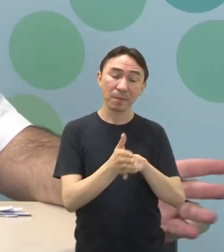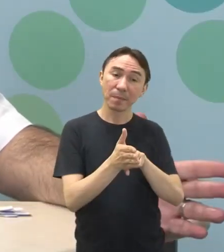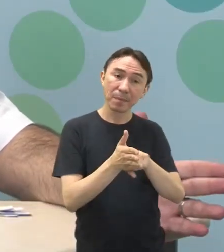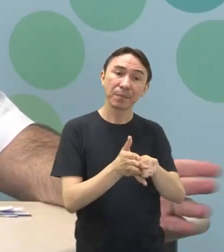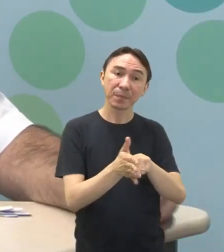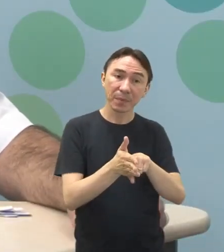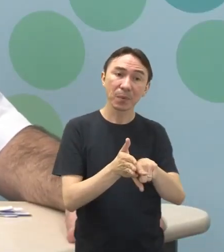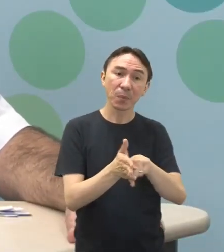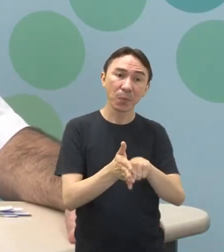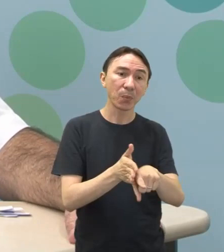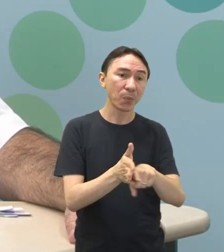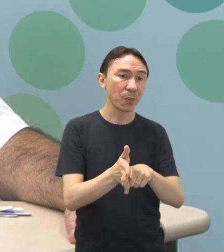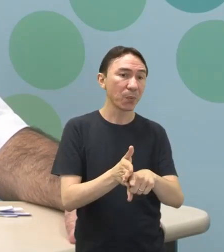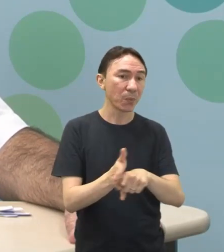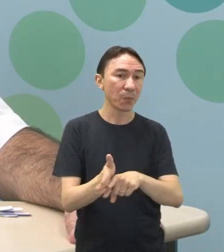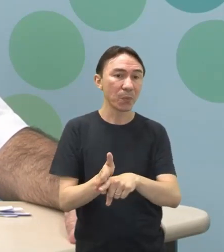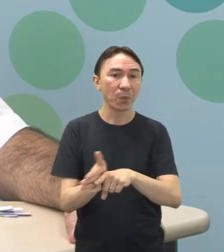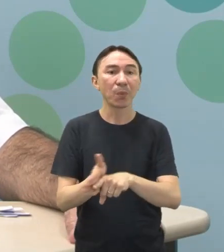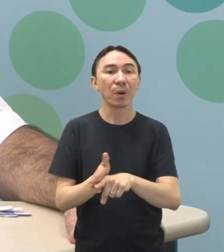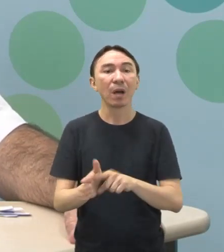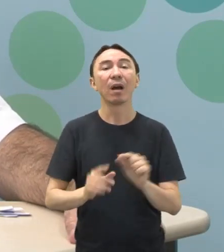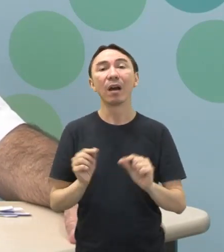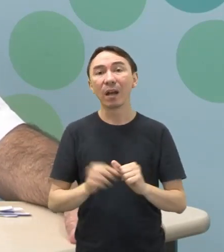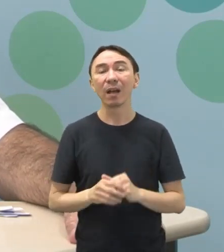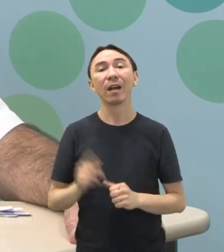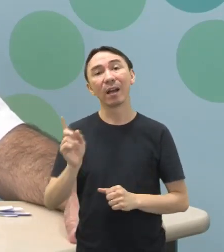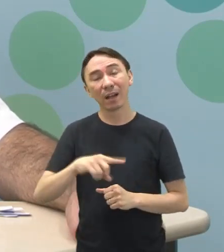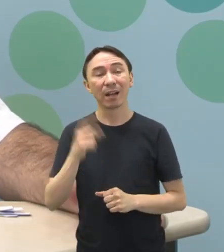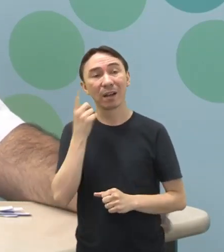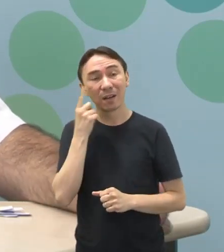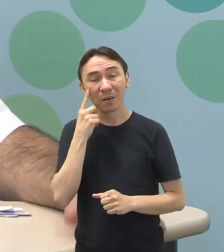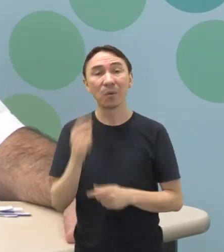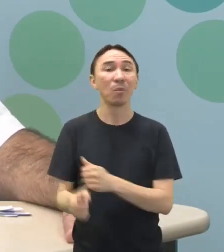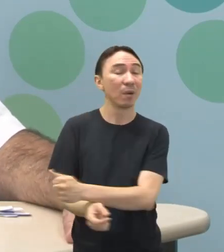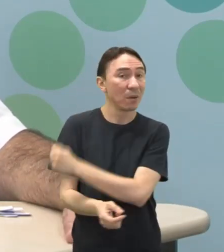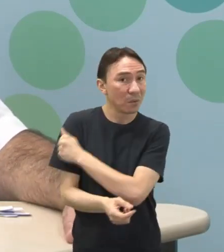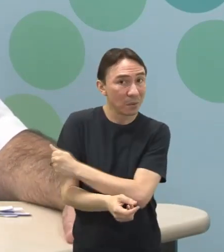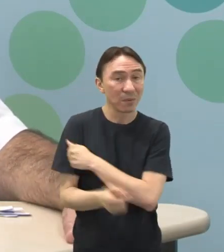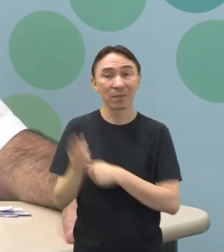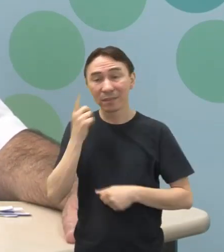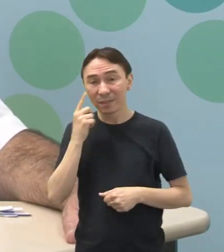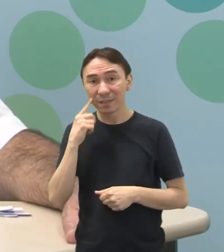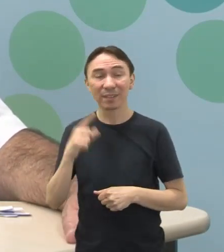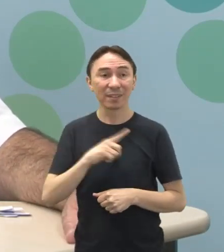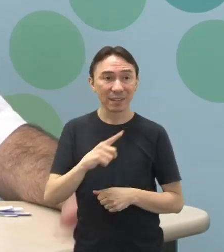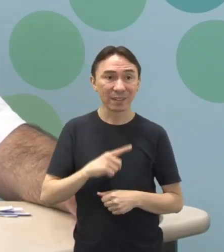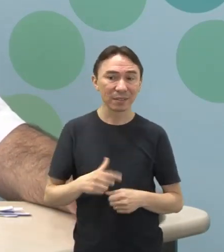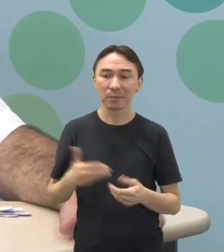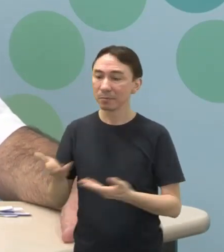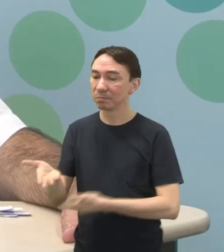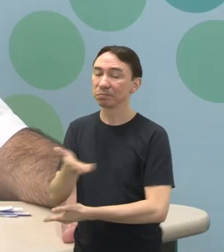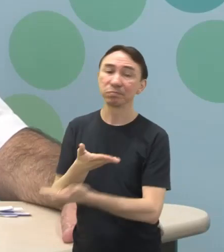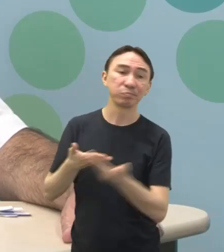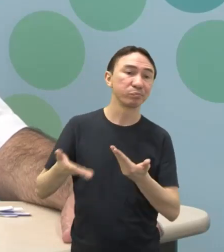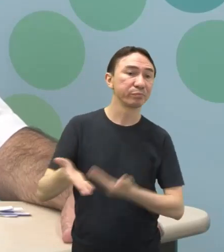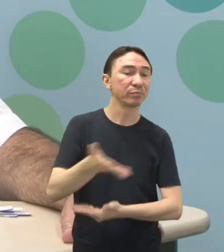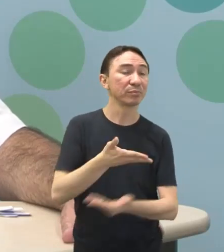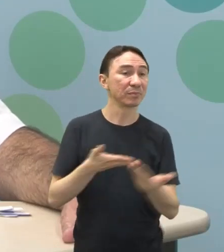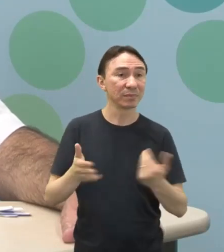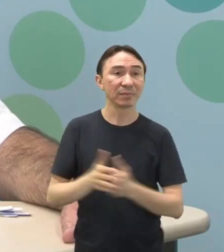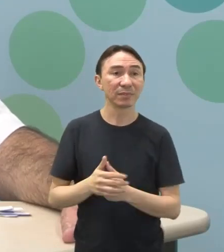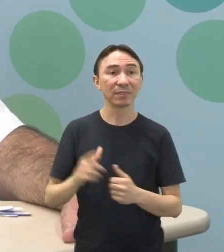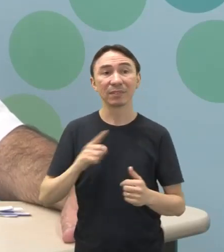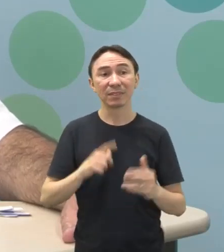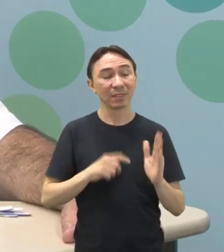vai proporcionar essa troca entre os estudantes né investigação vai enfatizar o percurso feito com